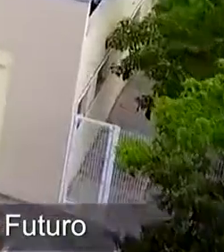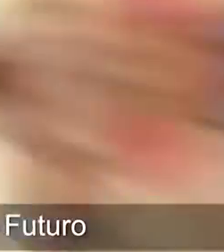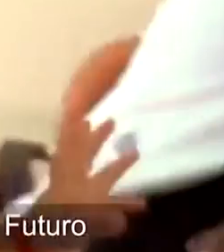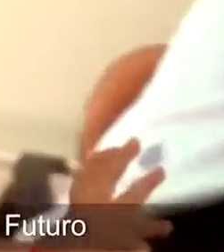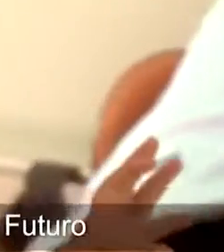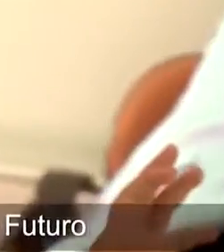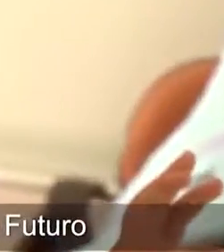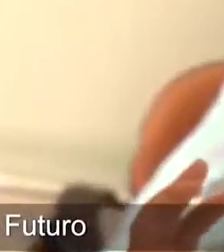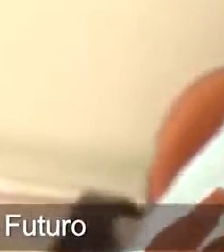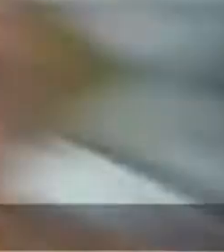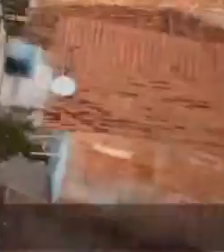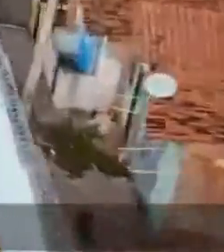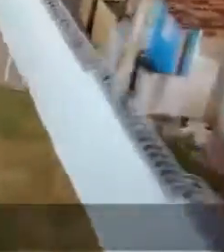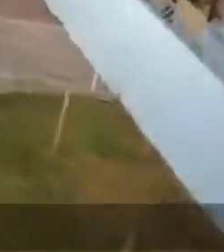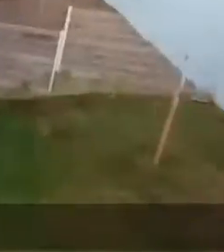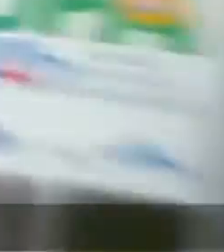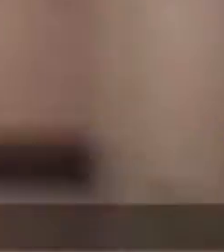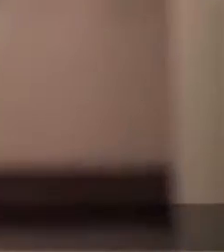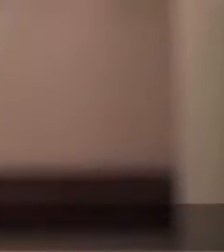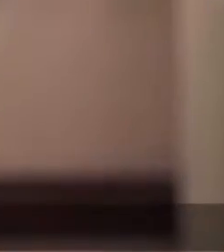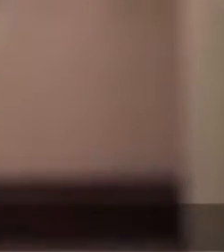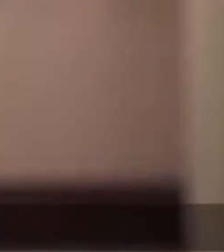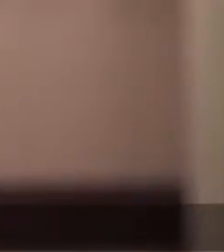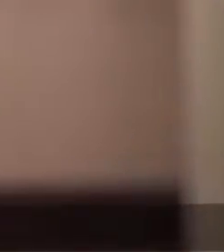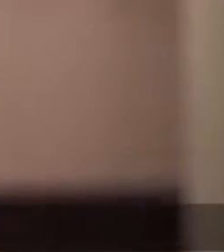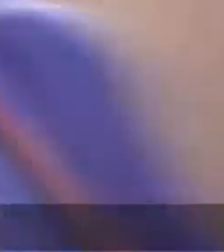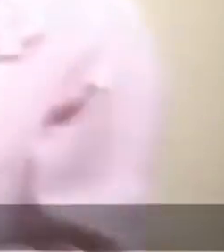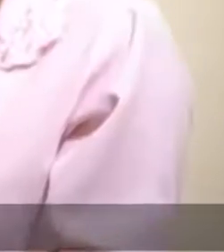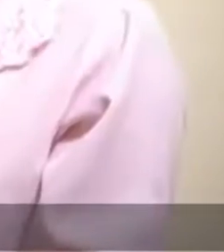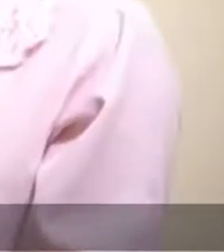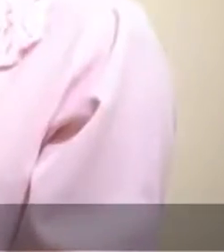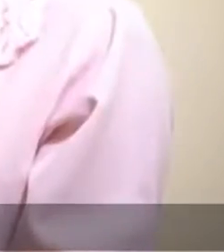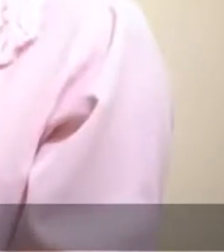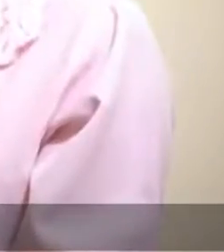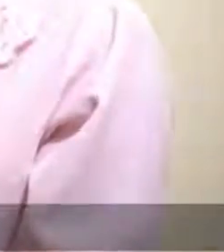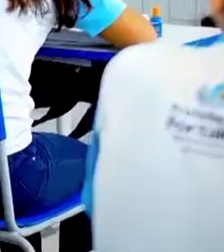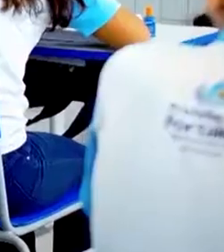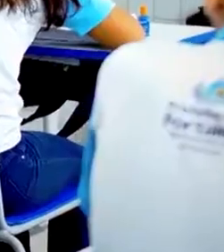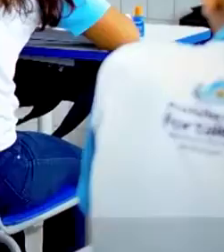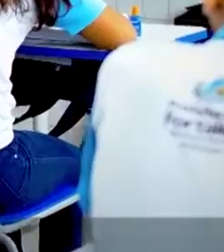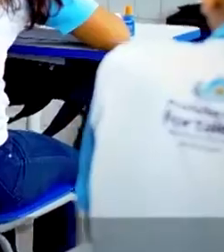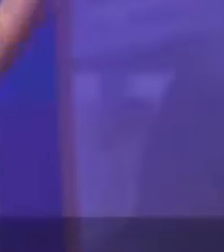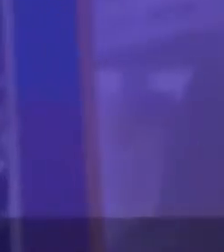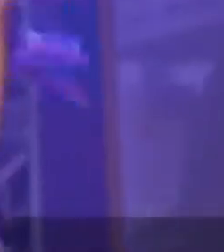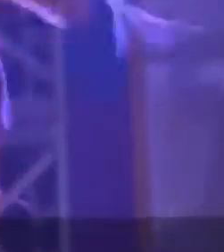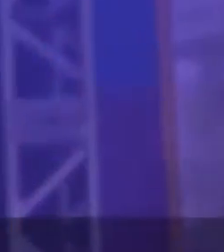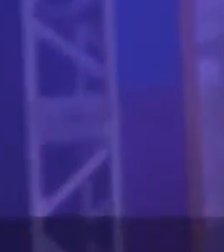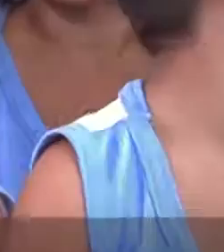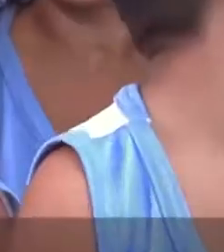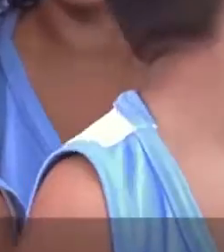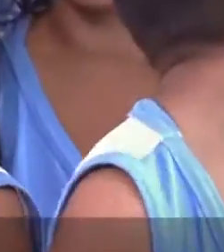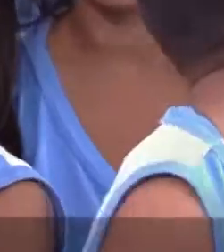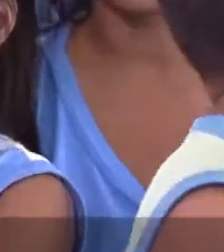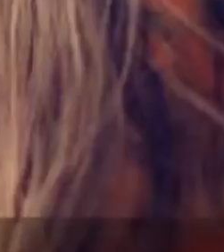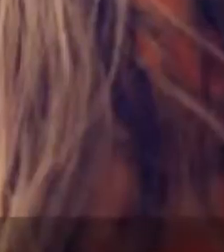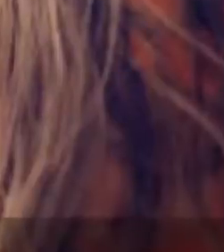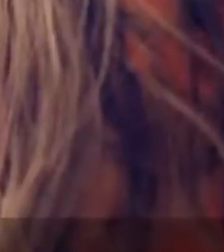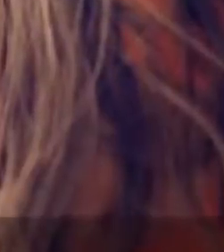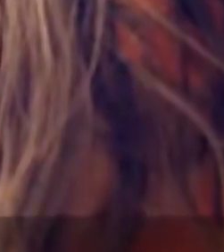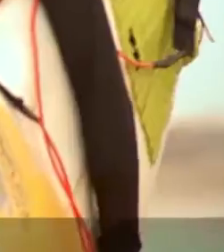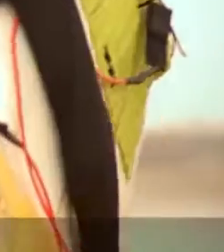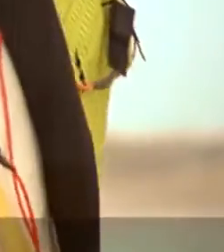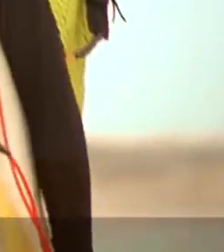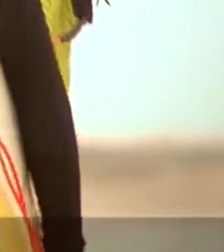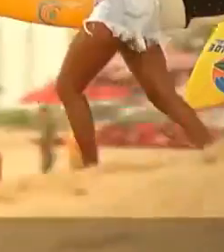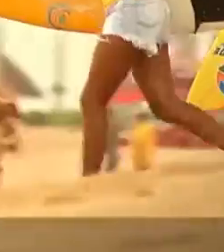que avança rumo ao futuro, é a gente que faz. Bem-vindos a um novo ano. A Prefeitura investe no social para